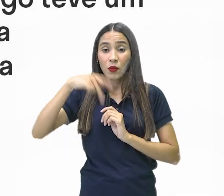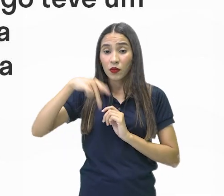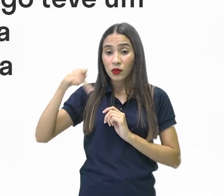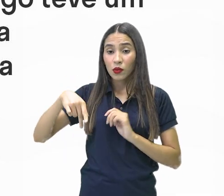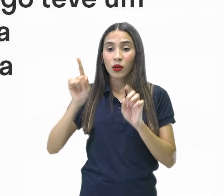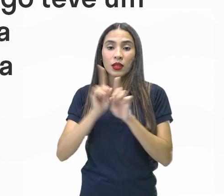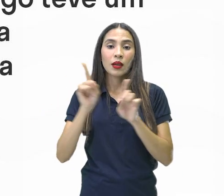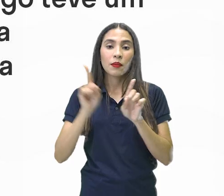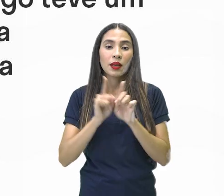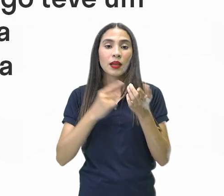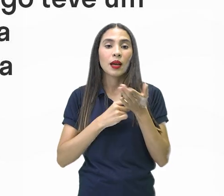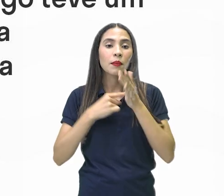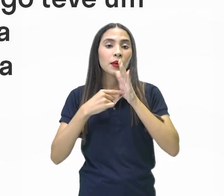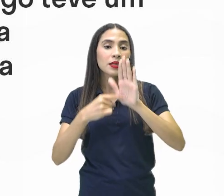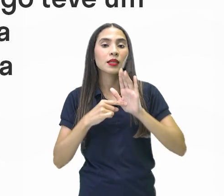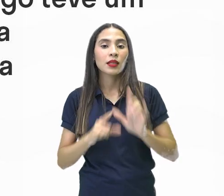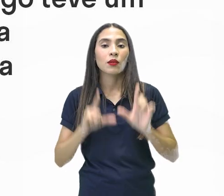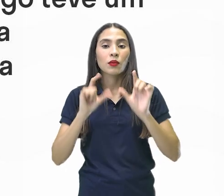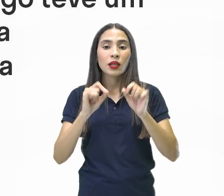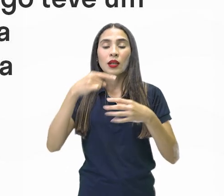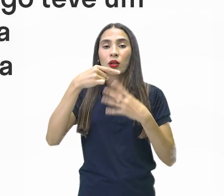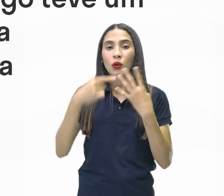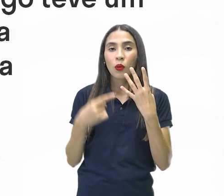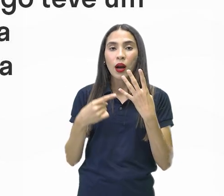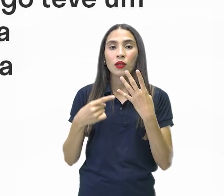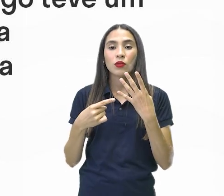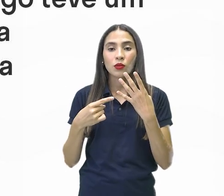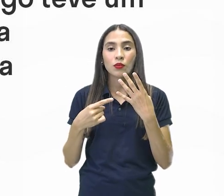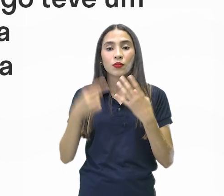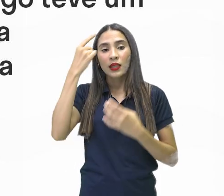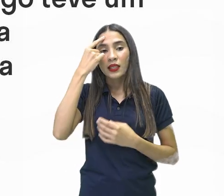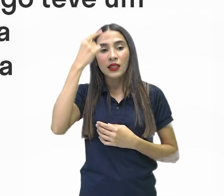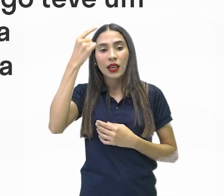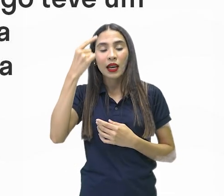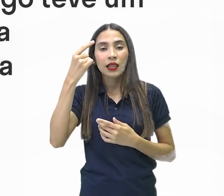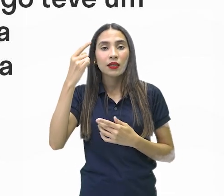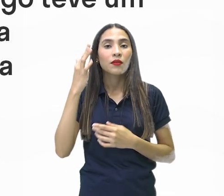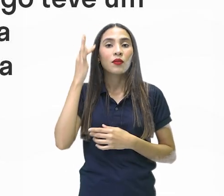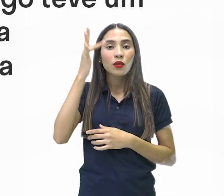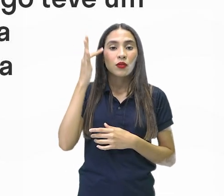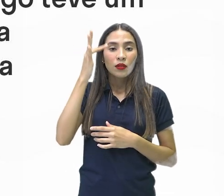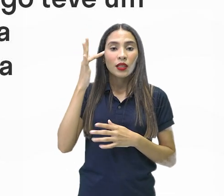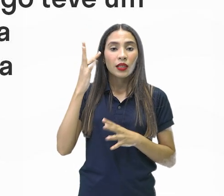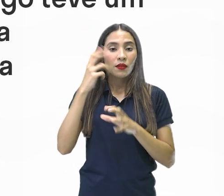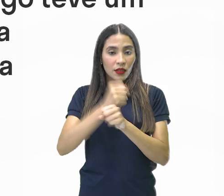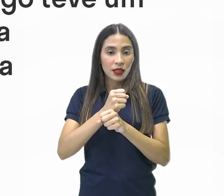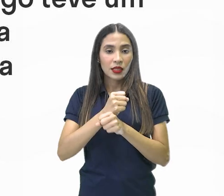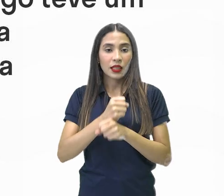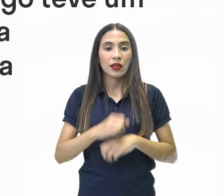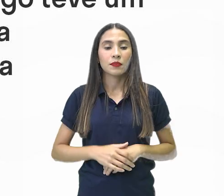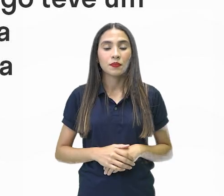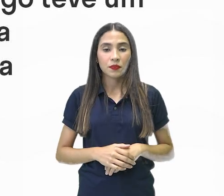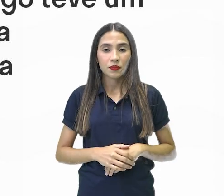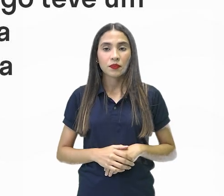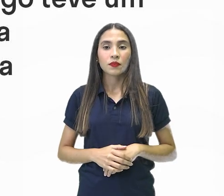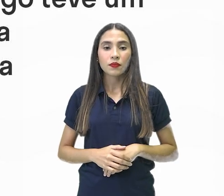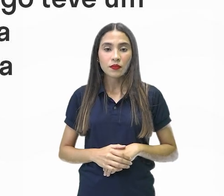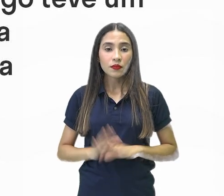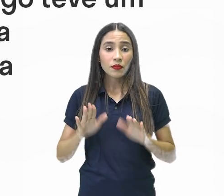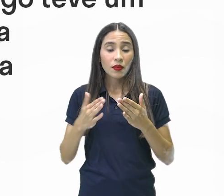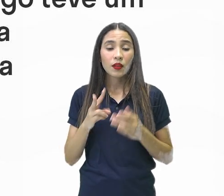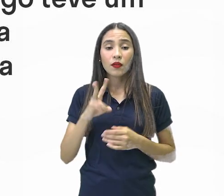Esse professor, ele apresenta 4 grandes problemas da filosofia da